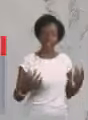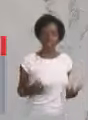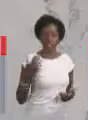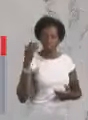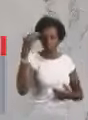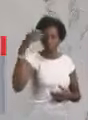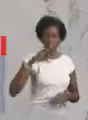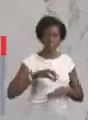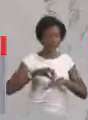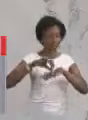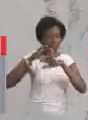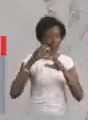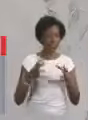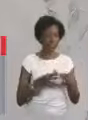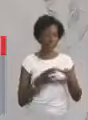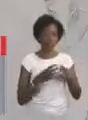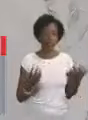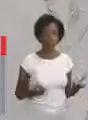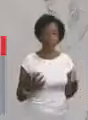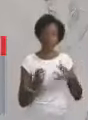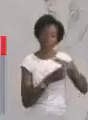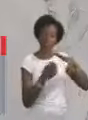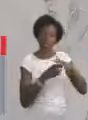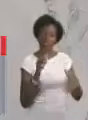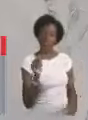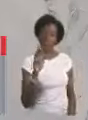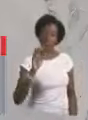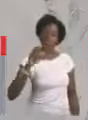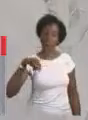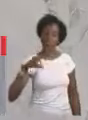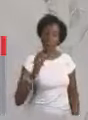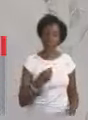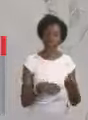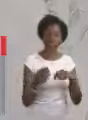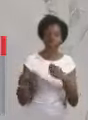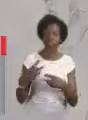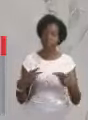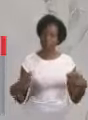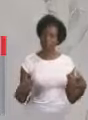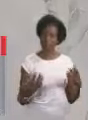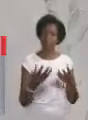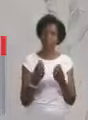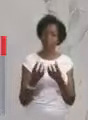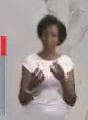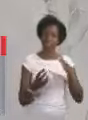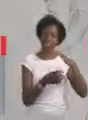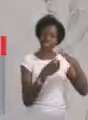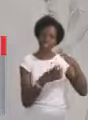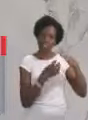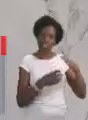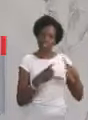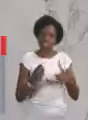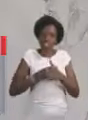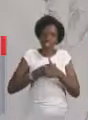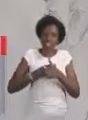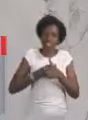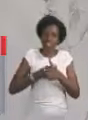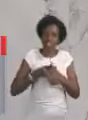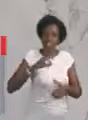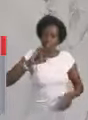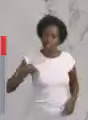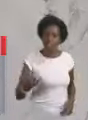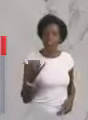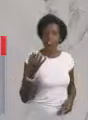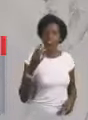os grandes frigoríficos para empresas do agronegócio e muitas dessas empresas são devedoras do físico e